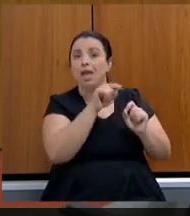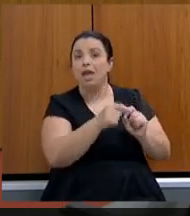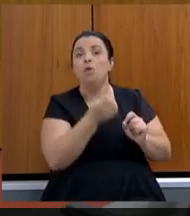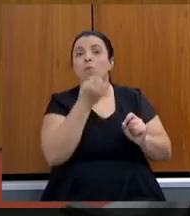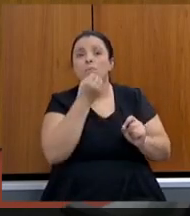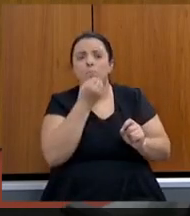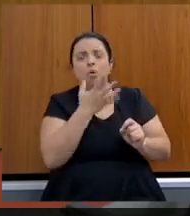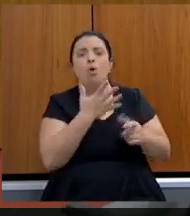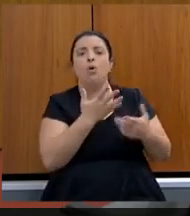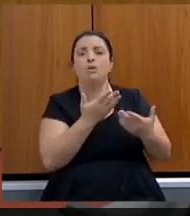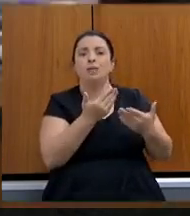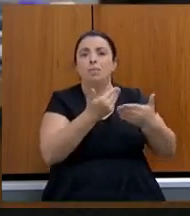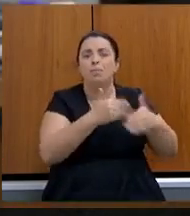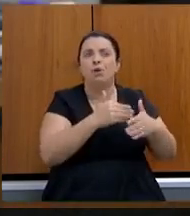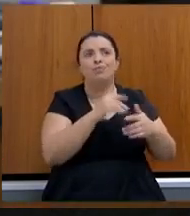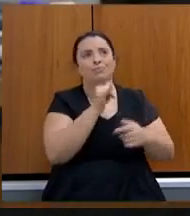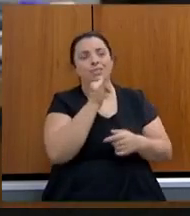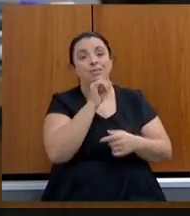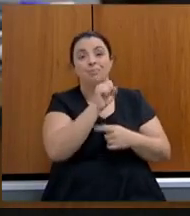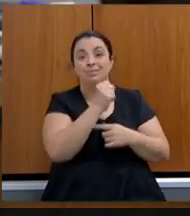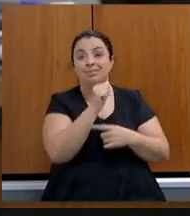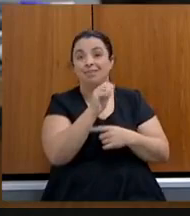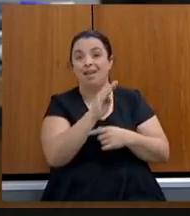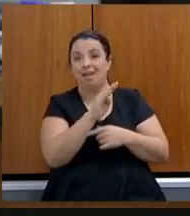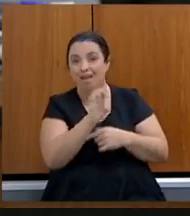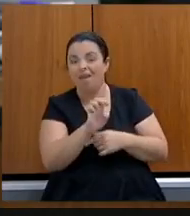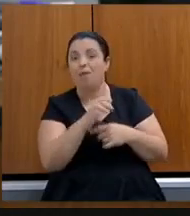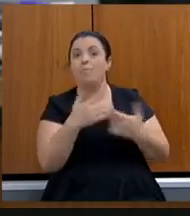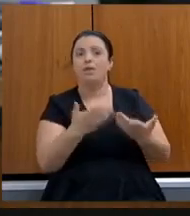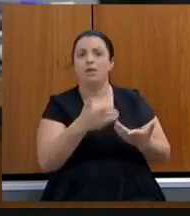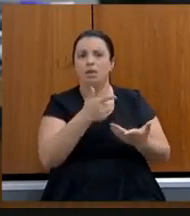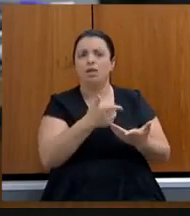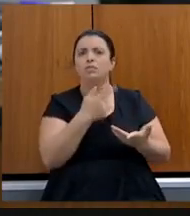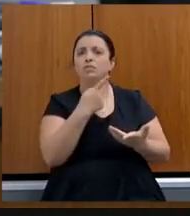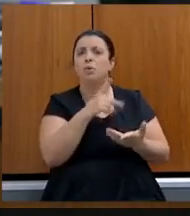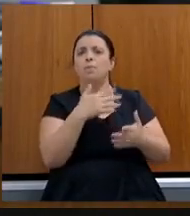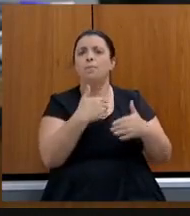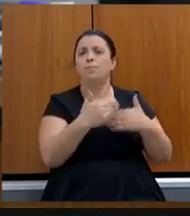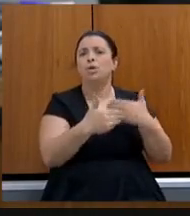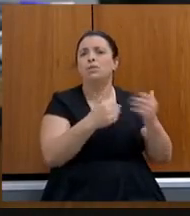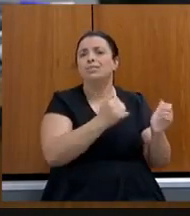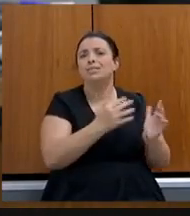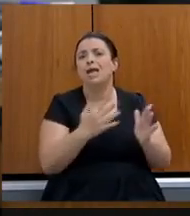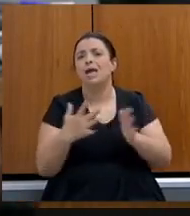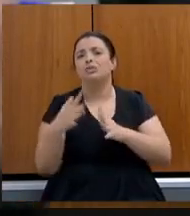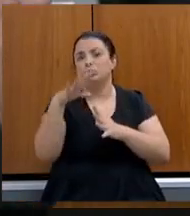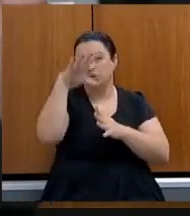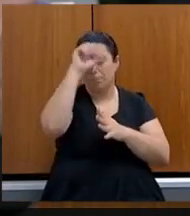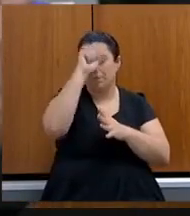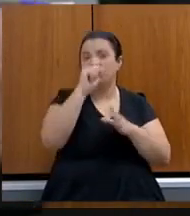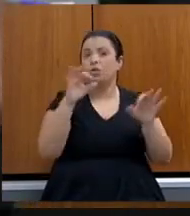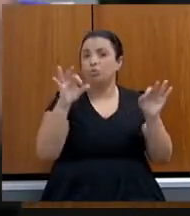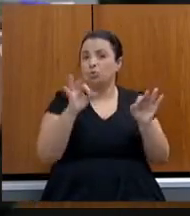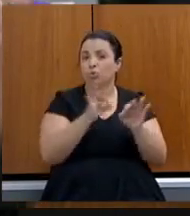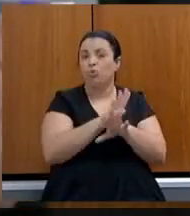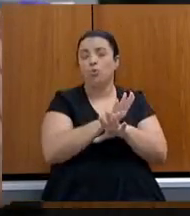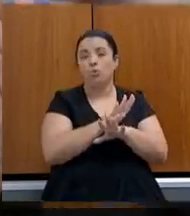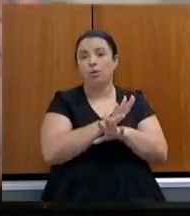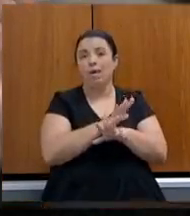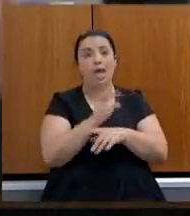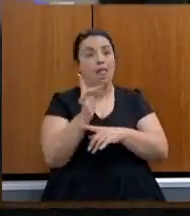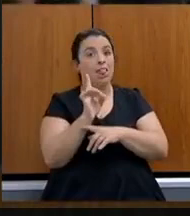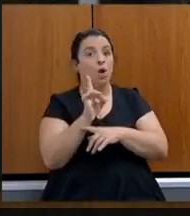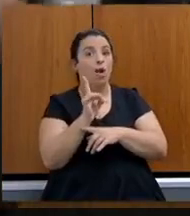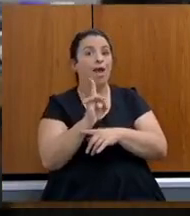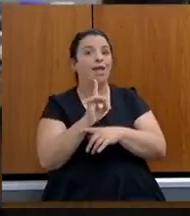boas avaliações como saeb né E com isso concluindo seu processo de aprendizagem e Não Contam sua matrícula a gente precisa